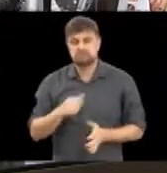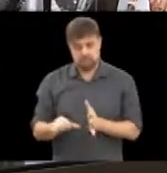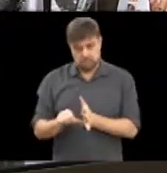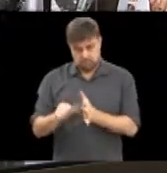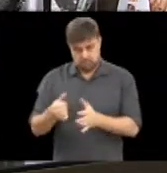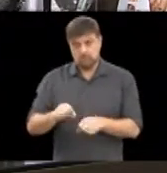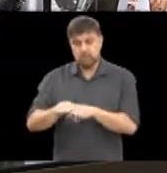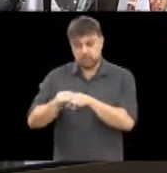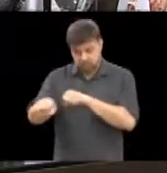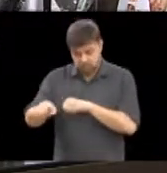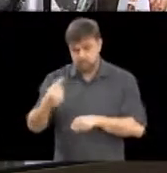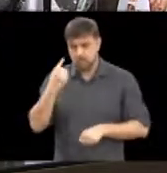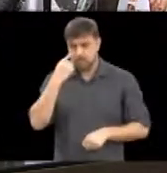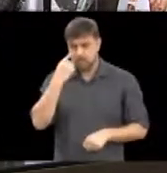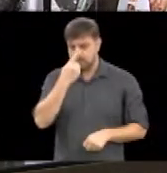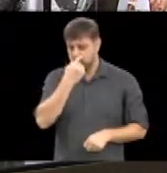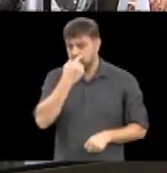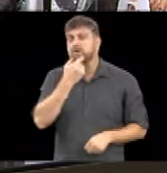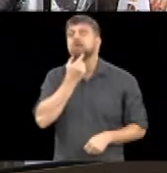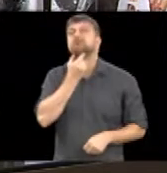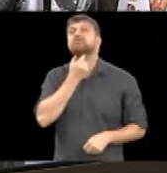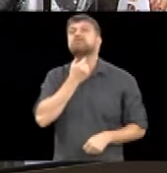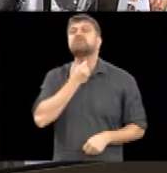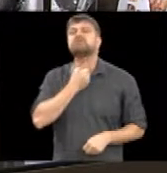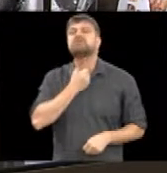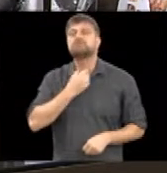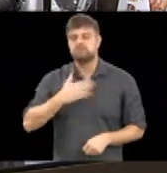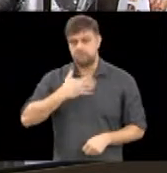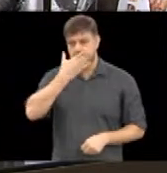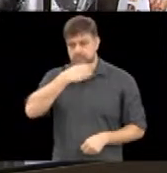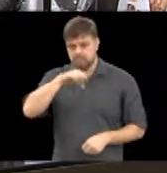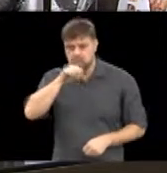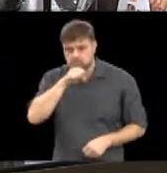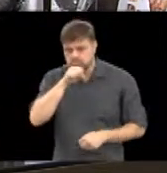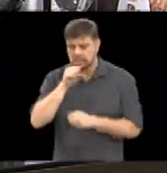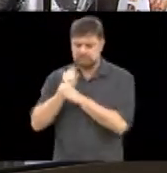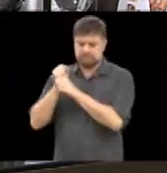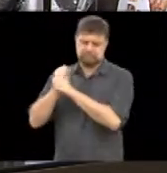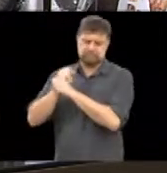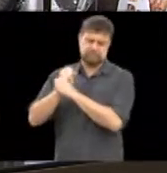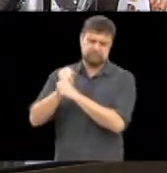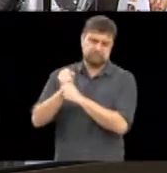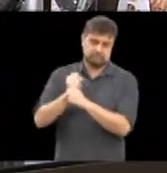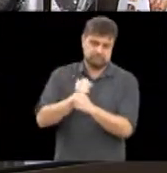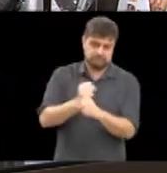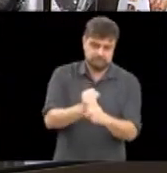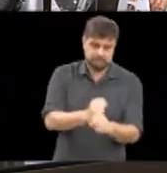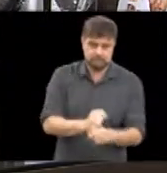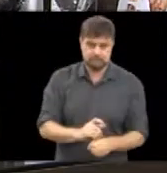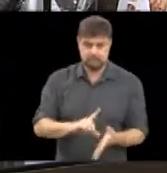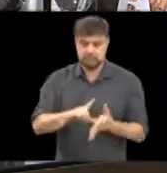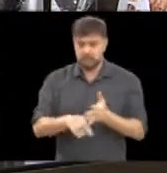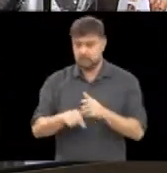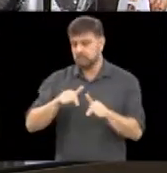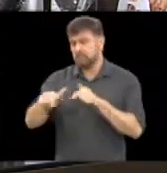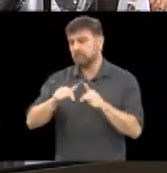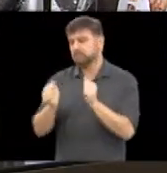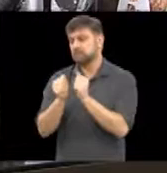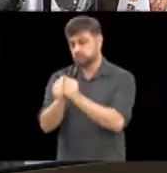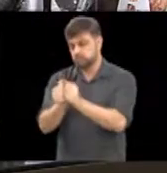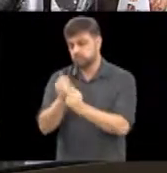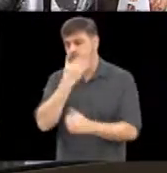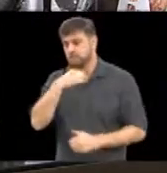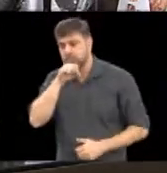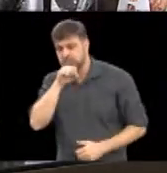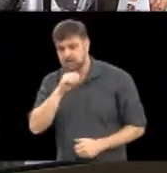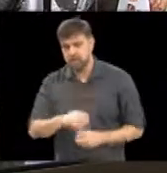É? Uhum. Eu me formei mesmo otorrino, trabalhei com meu pai muitos anos e eu operava com ele, né? Só